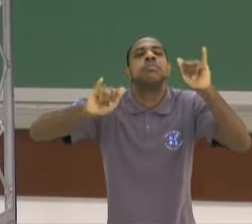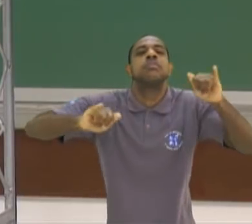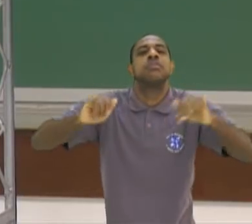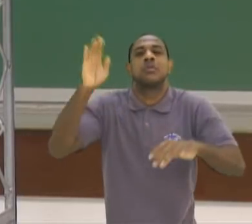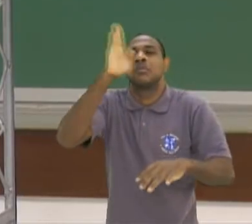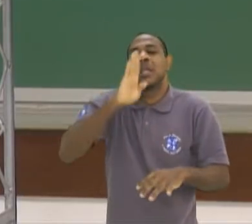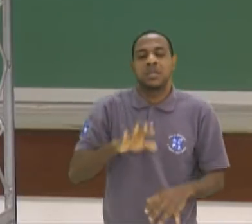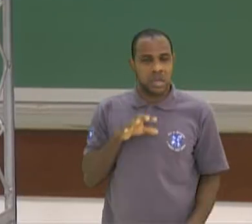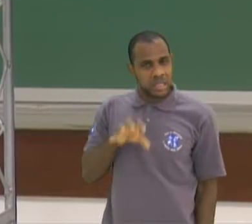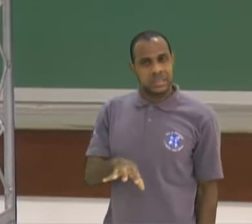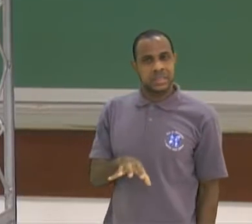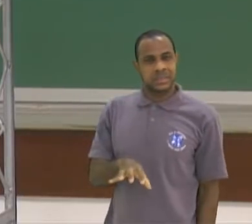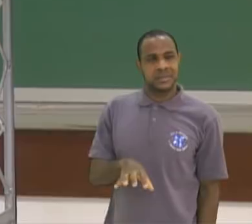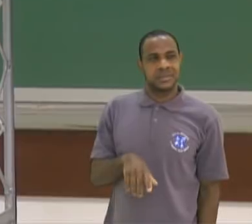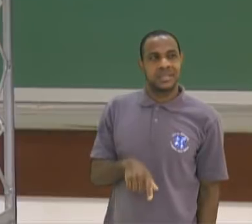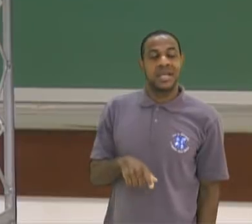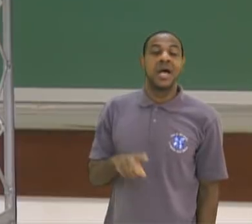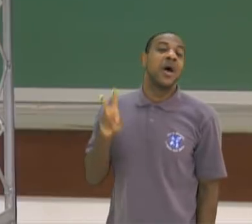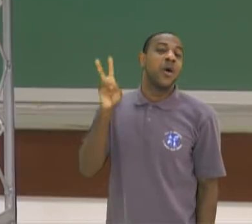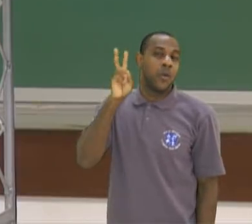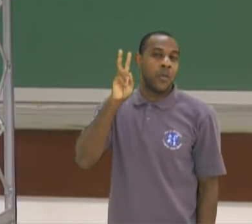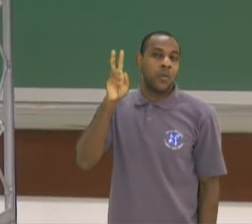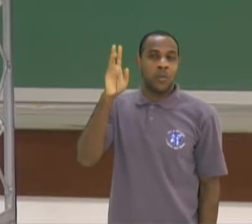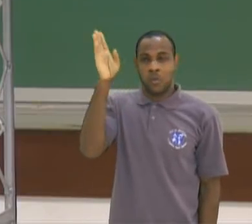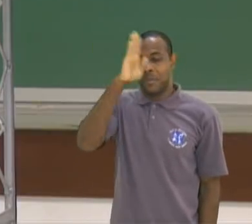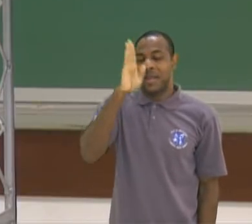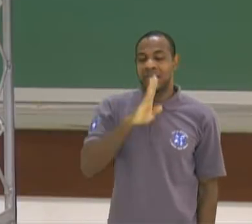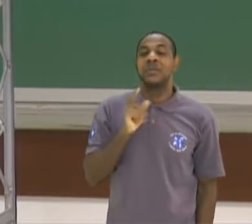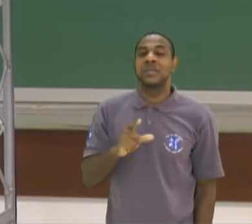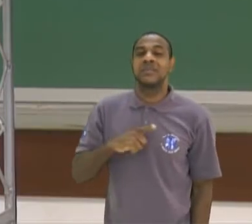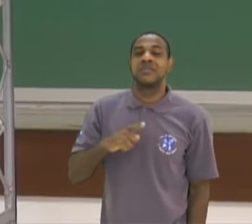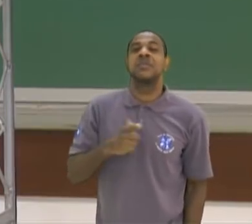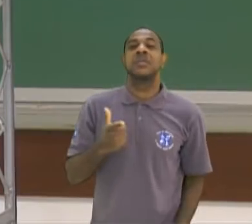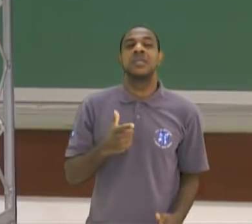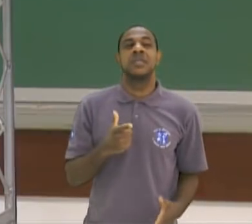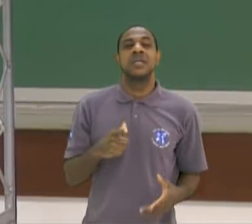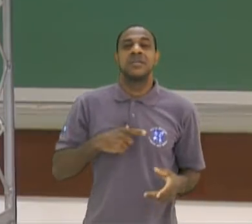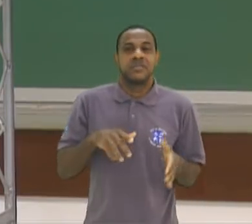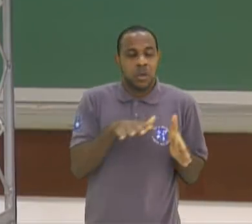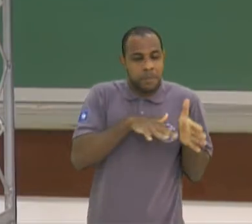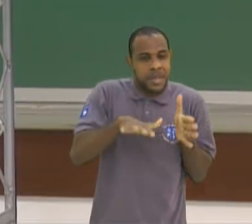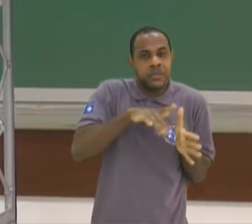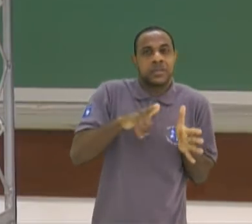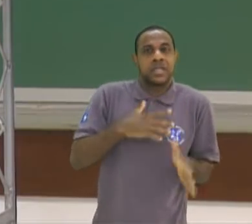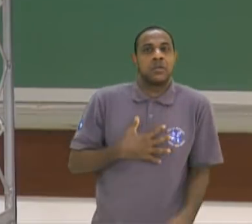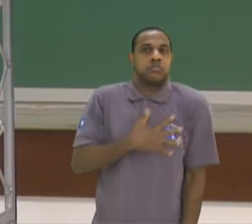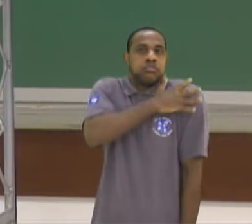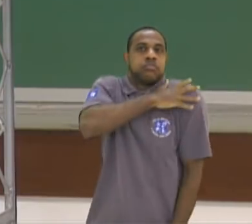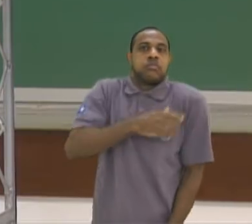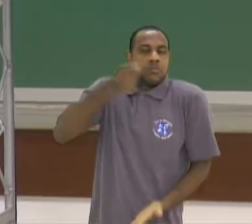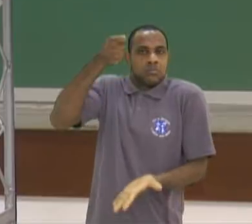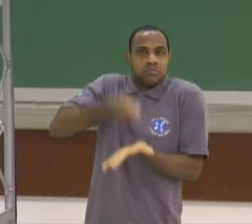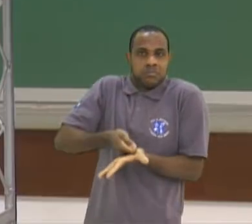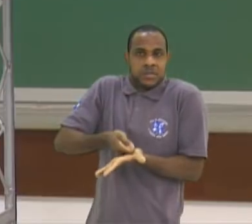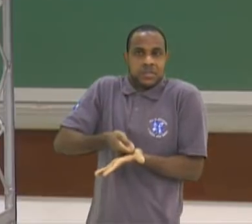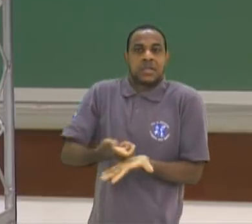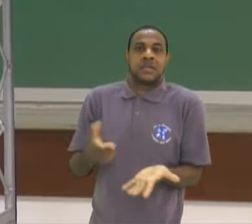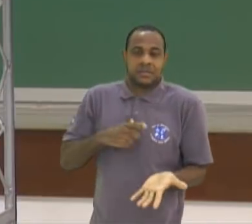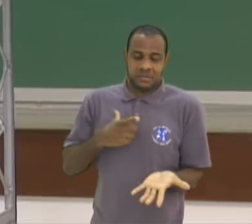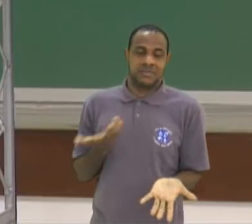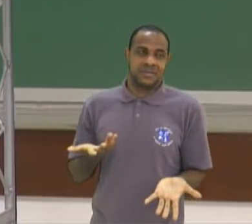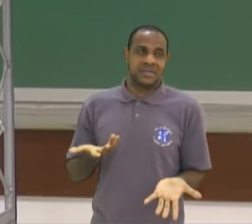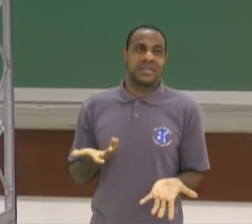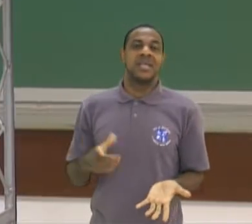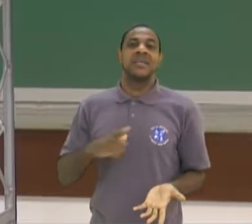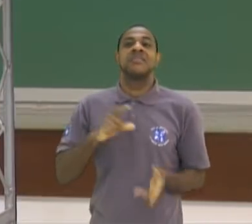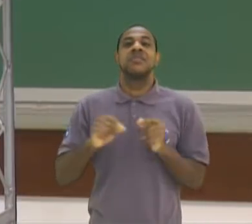dessa maneira? Lembre-se que o Brasil passava pelo regime militar, pelo governo dos militares. Então havia